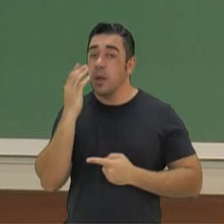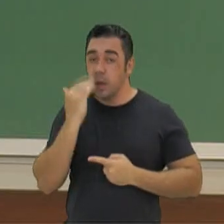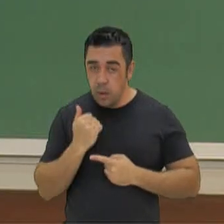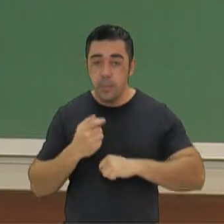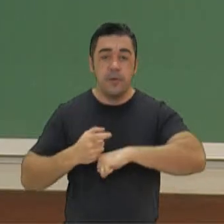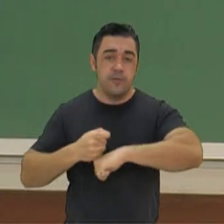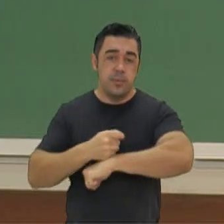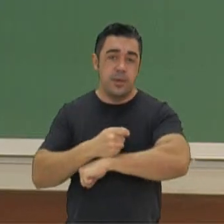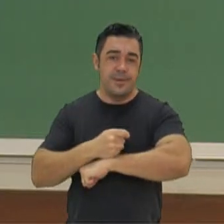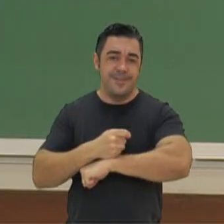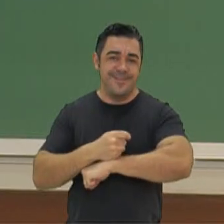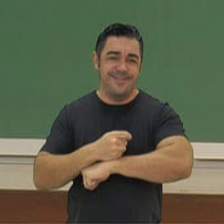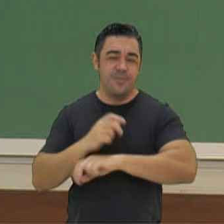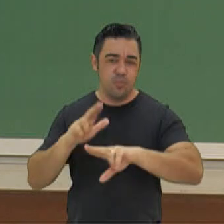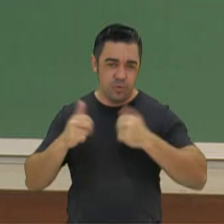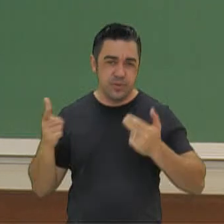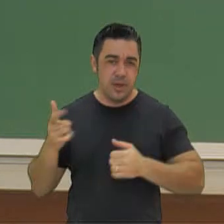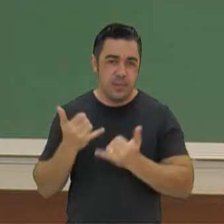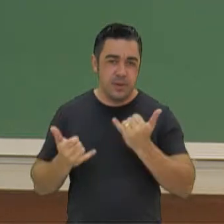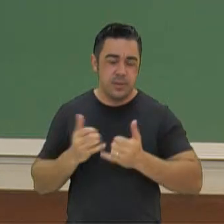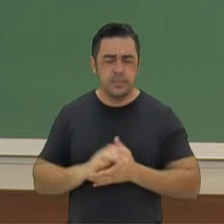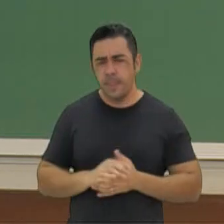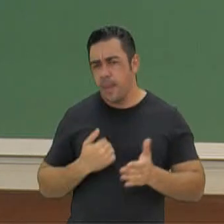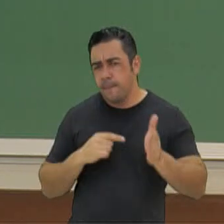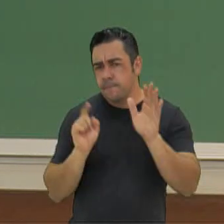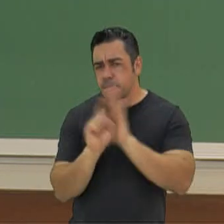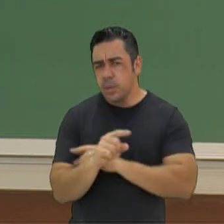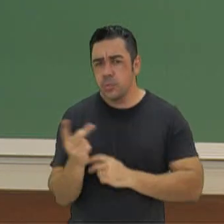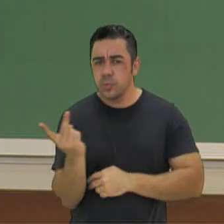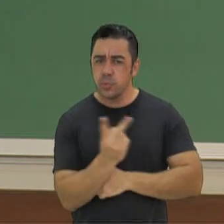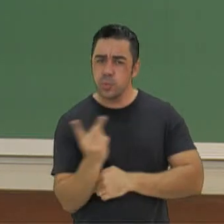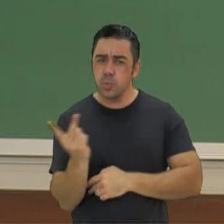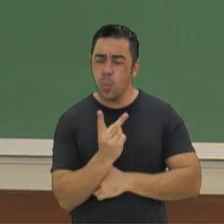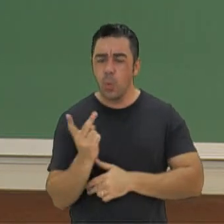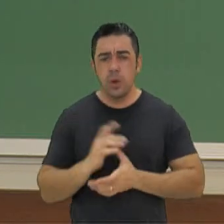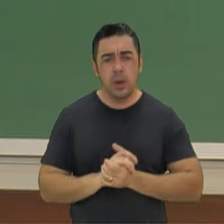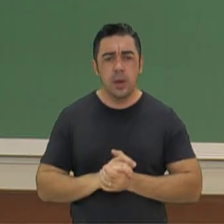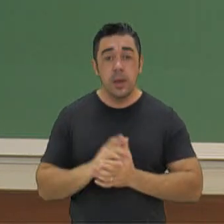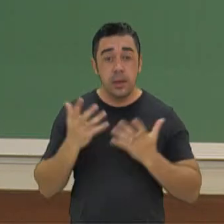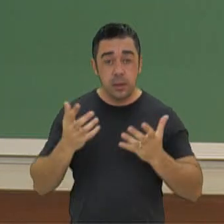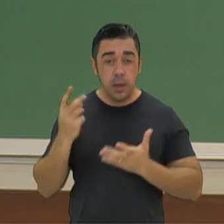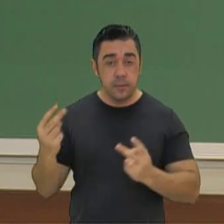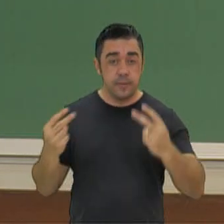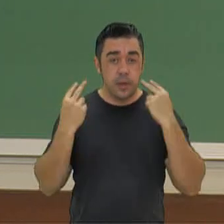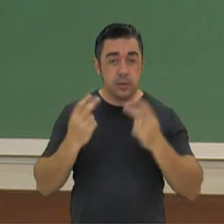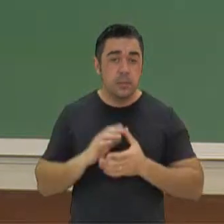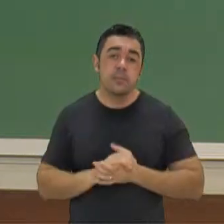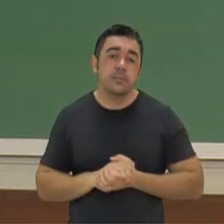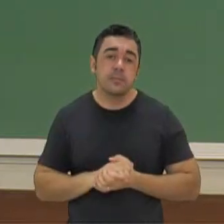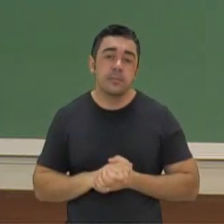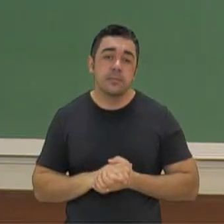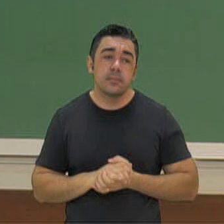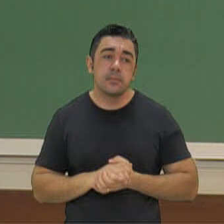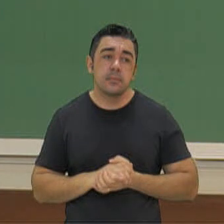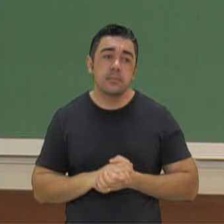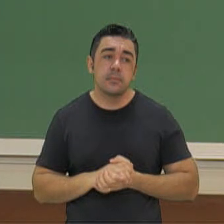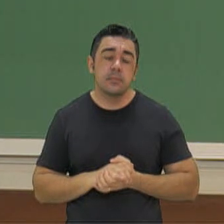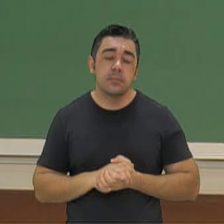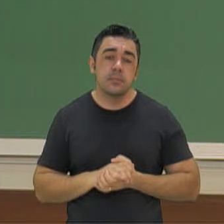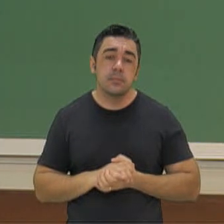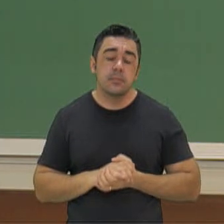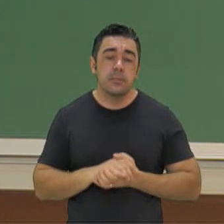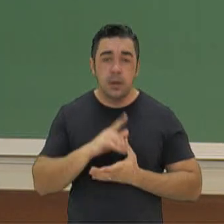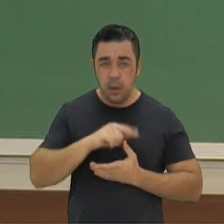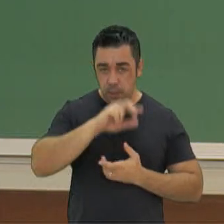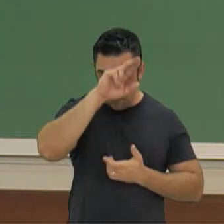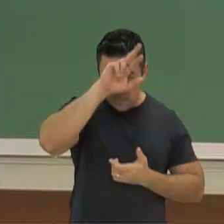dessa formiga. E agora eu pergunto, qual desses 2 seres vivos aqui quer ser visto? O